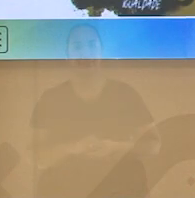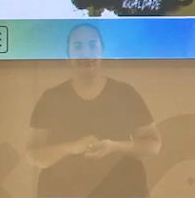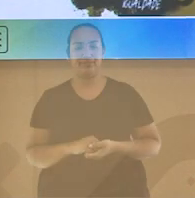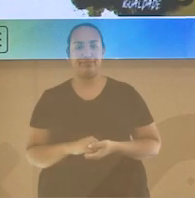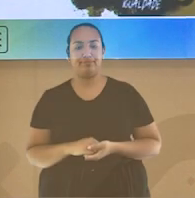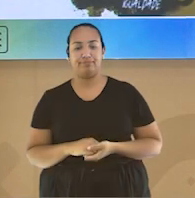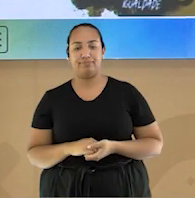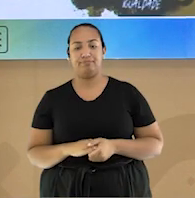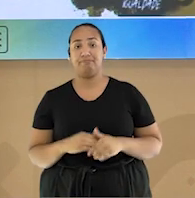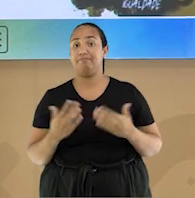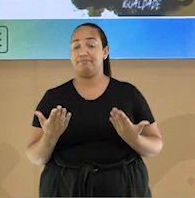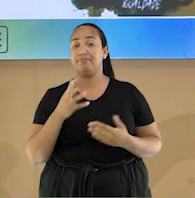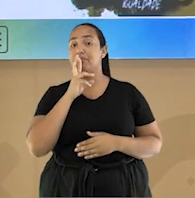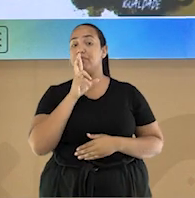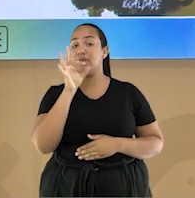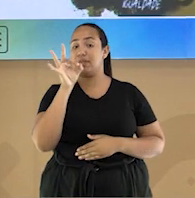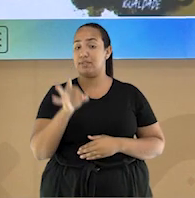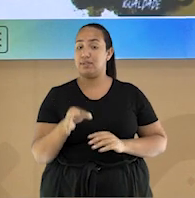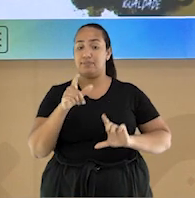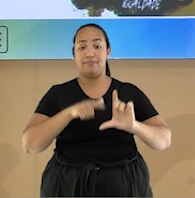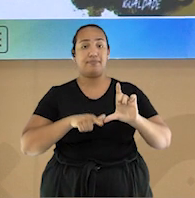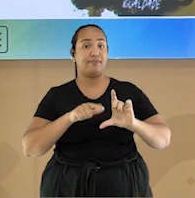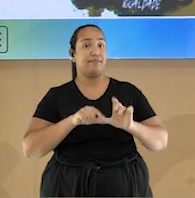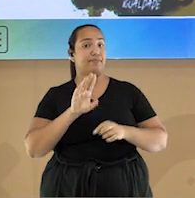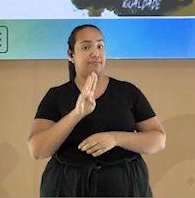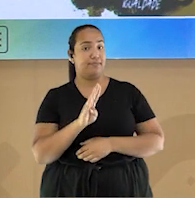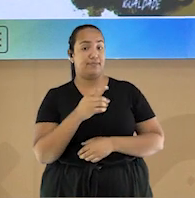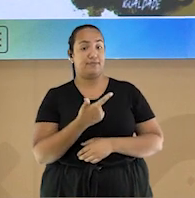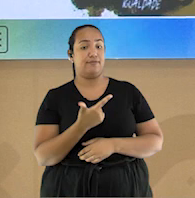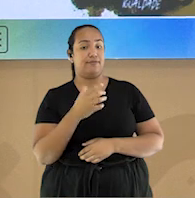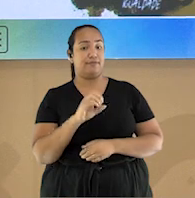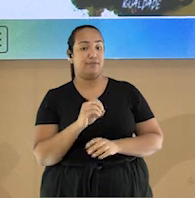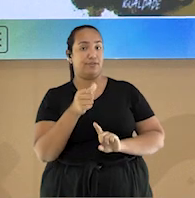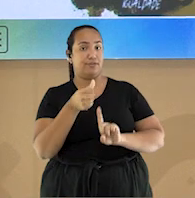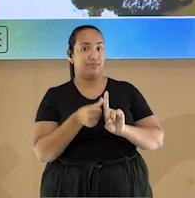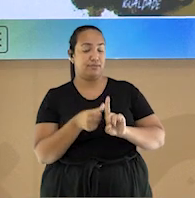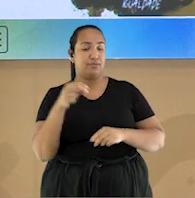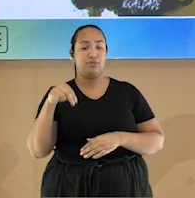Bem, a resposta correta é a letra B, 20 de novembro.